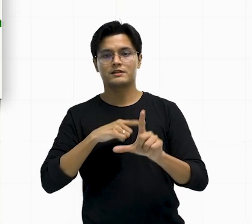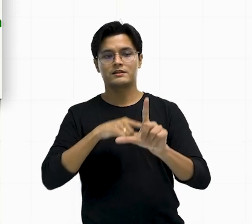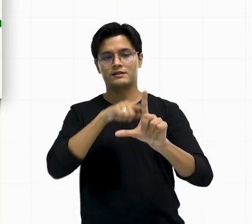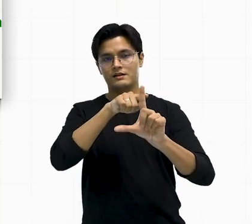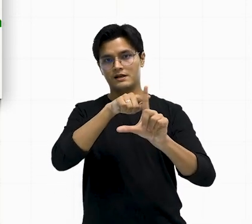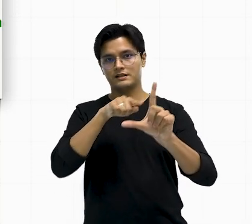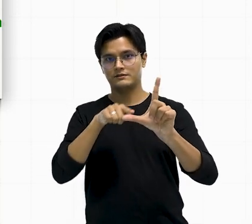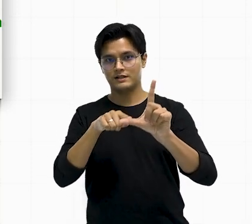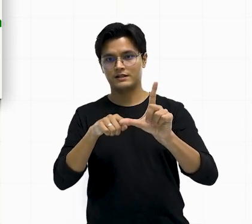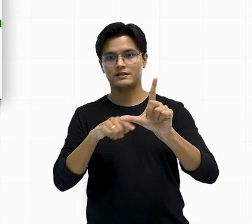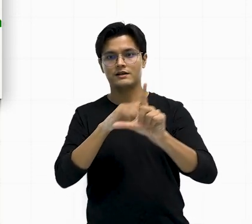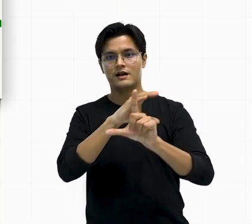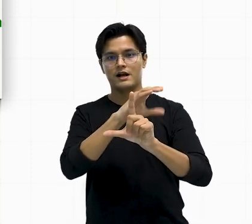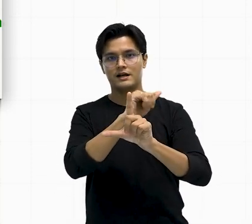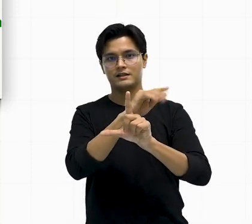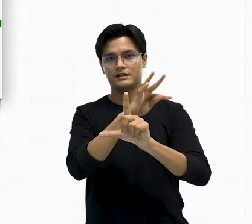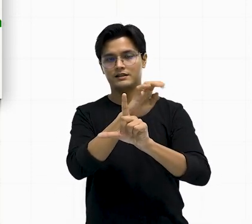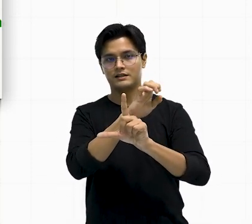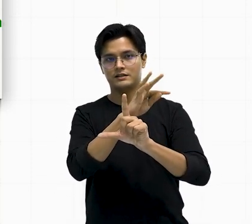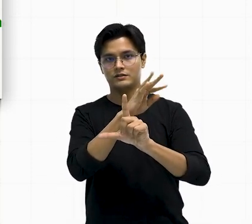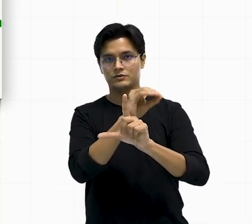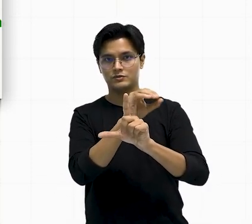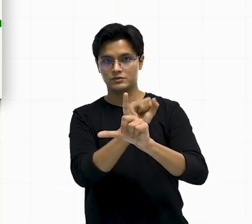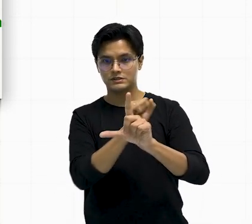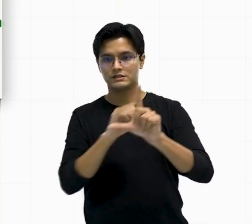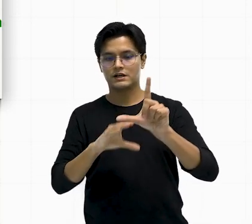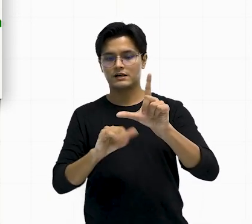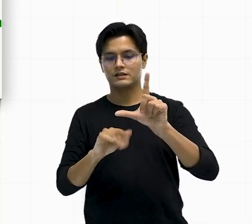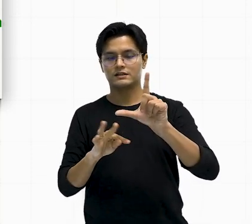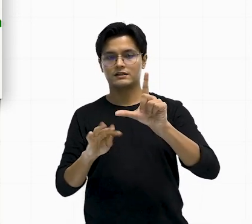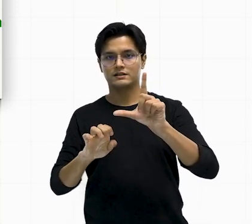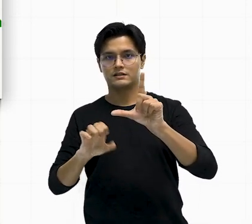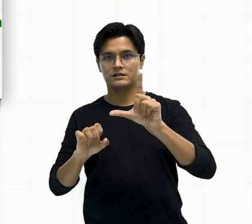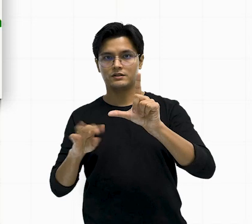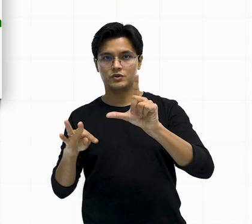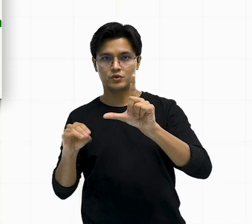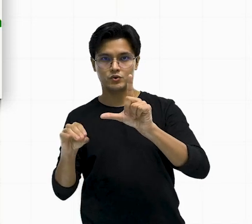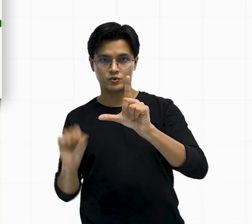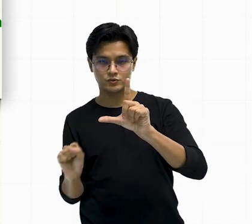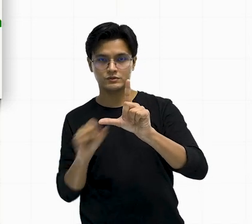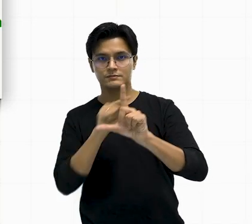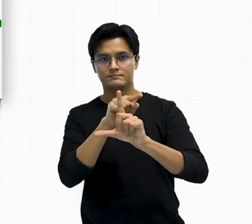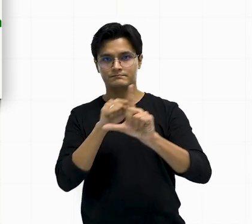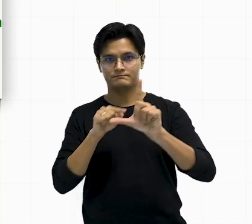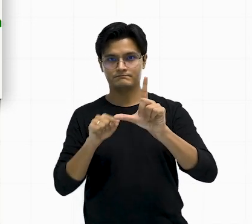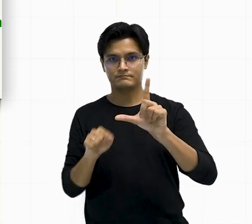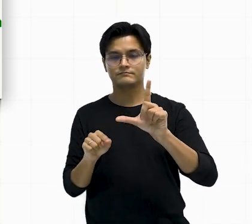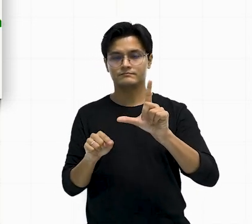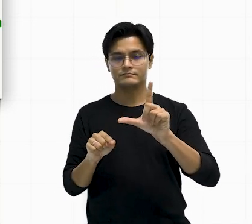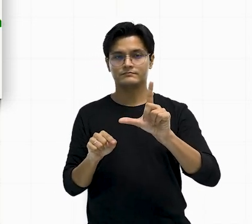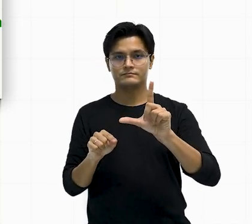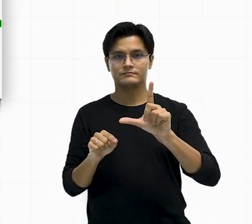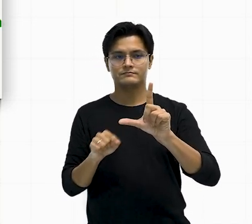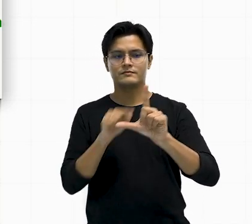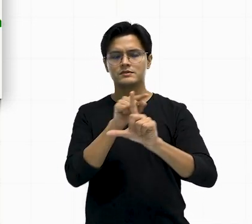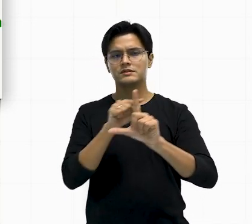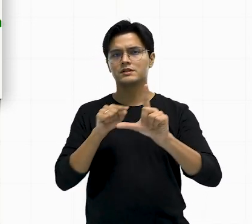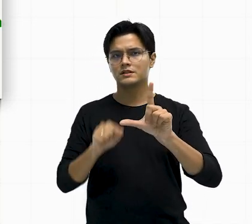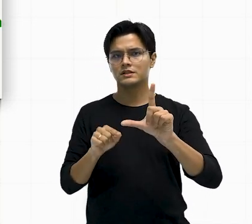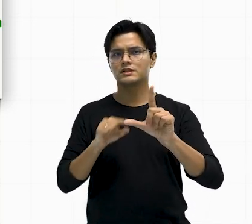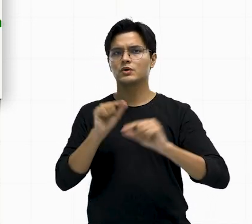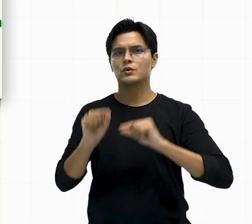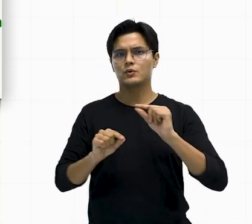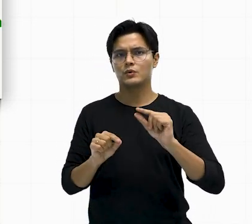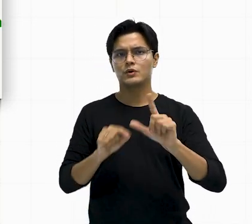2 catetos, tá? Aqui embaixo e aqui ao lado. Os catetos, pessoal, são os